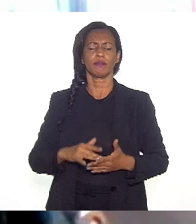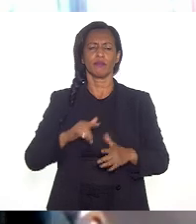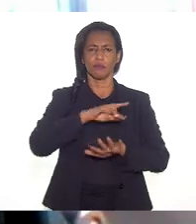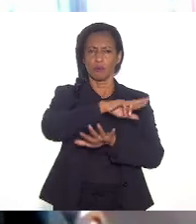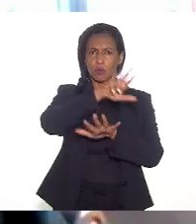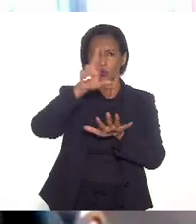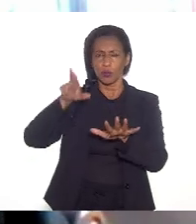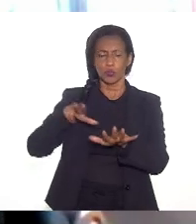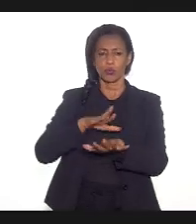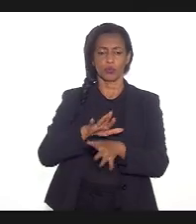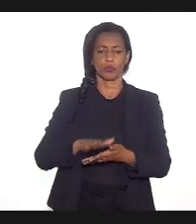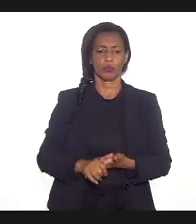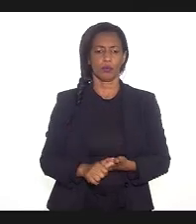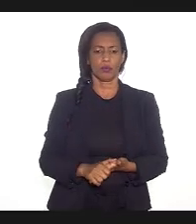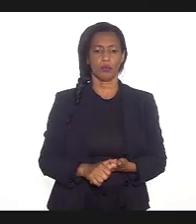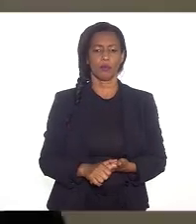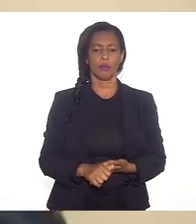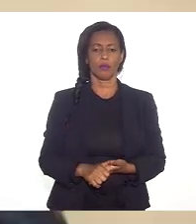Pedro Figueiredo.